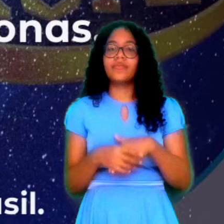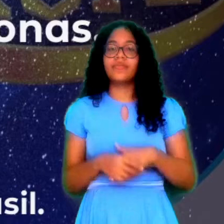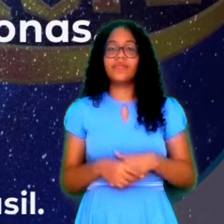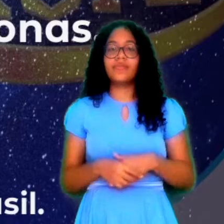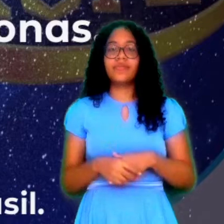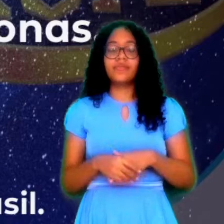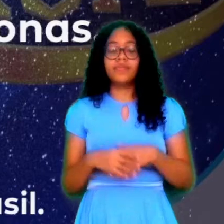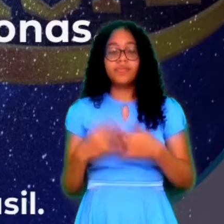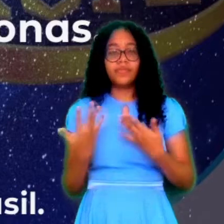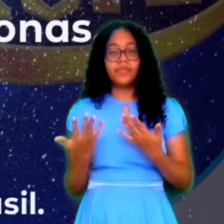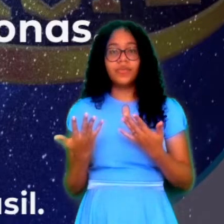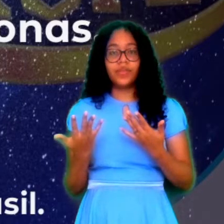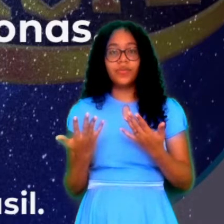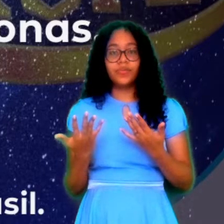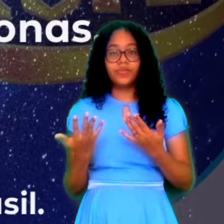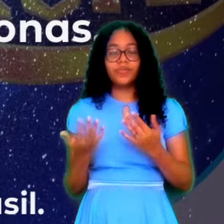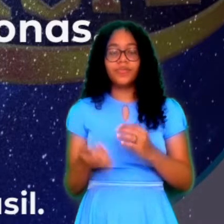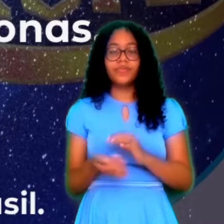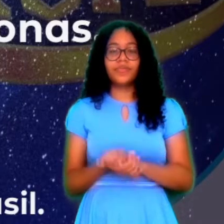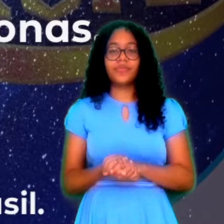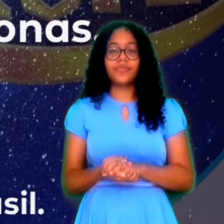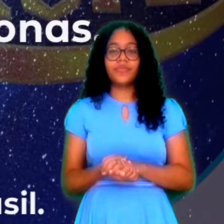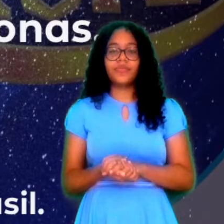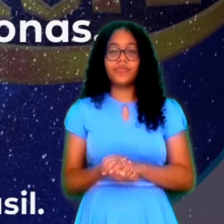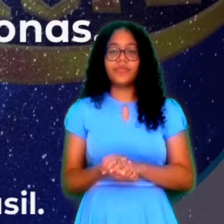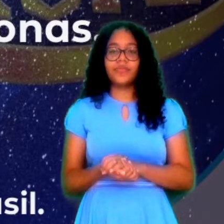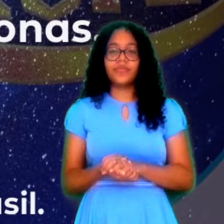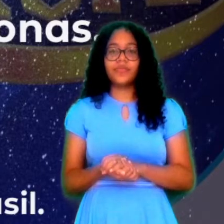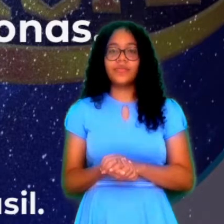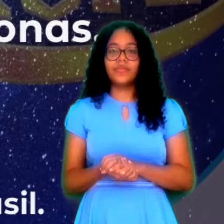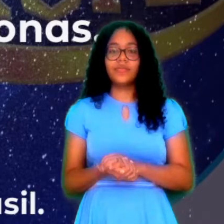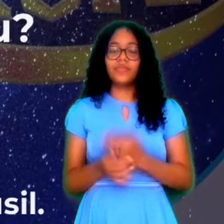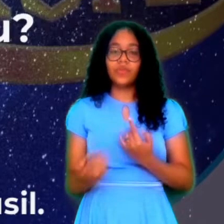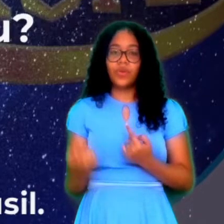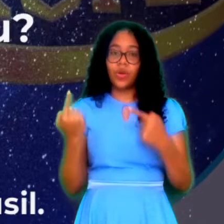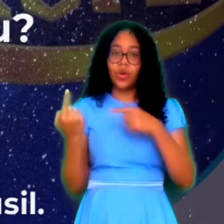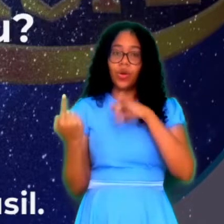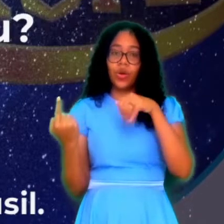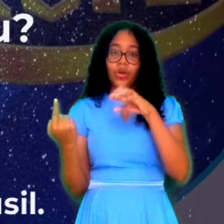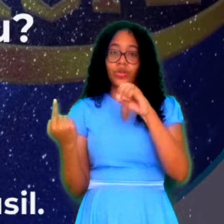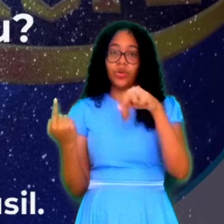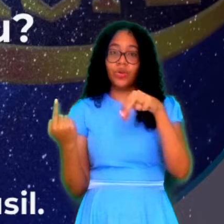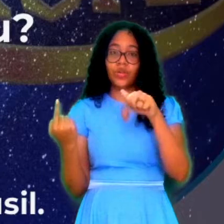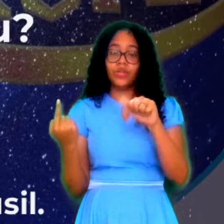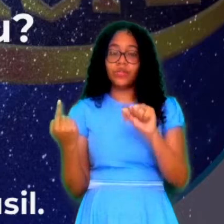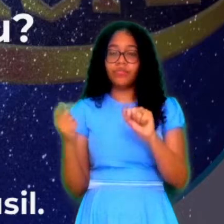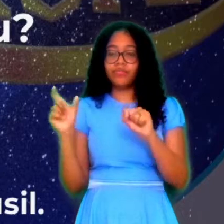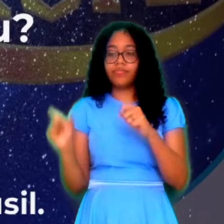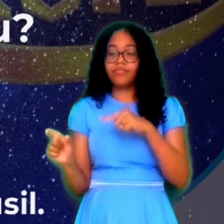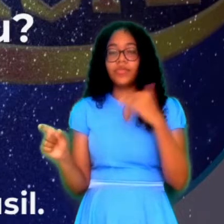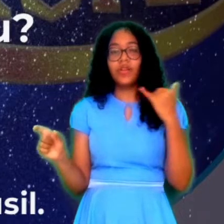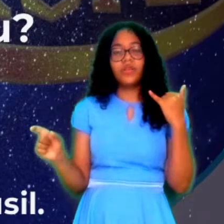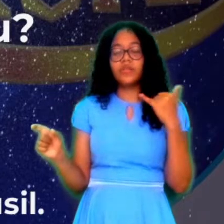E lançaram sortes, e a sorte caiu sobre Jonas. Então lhe